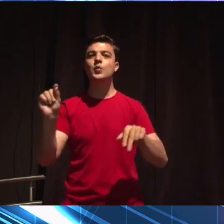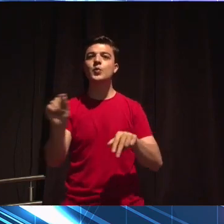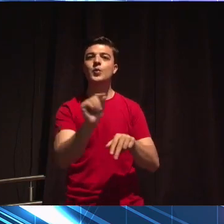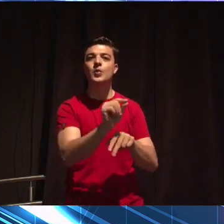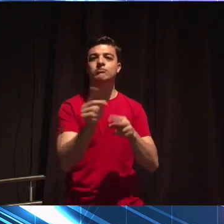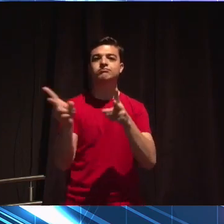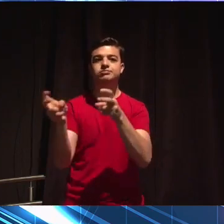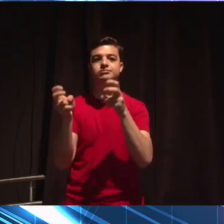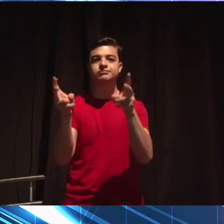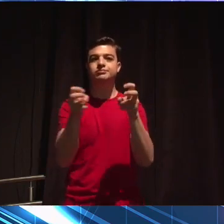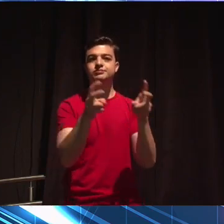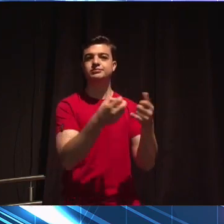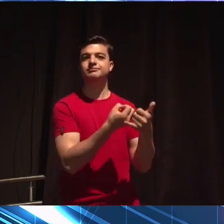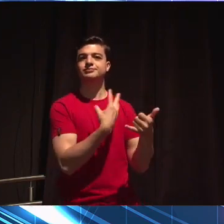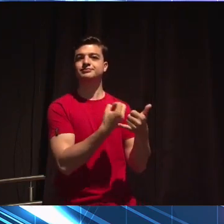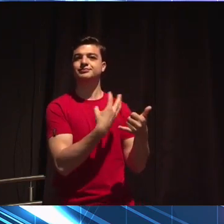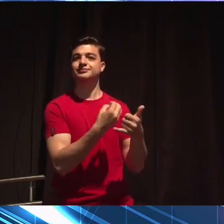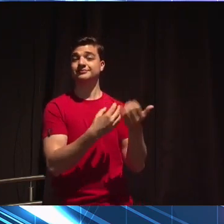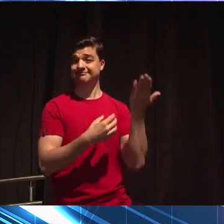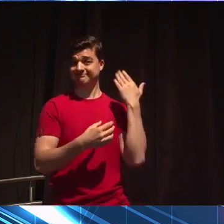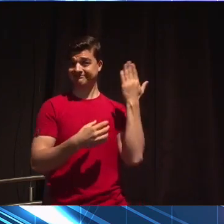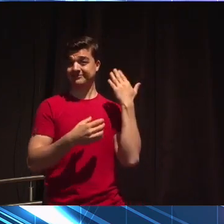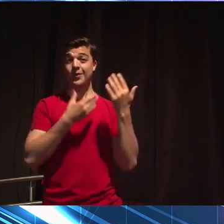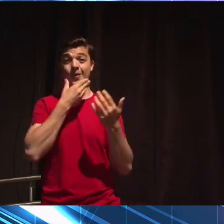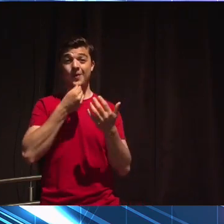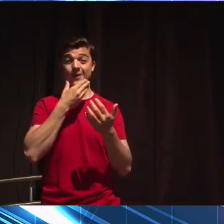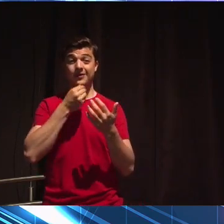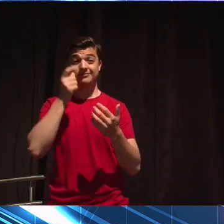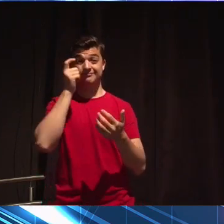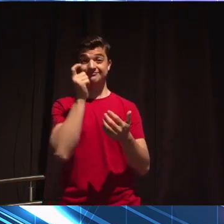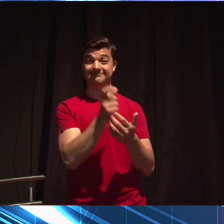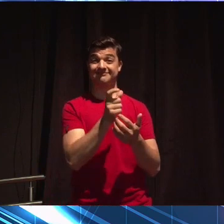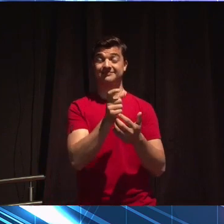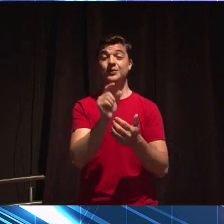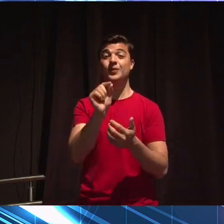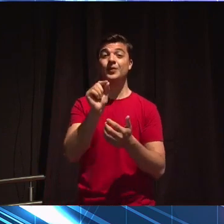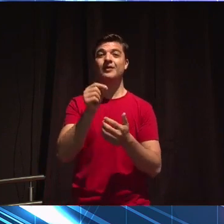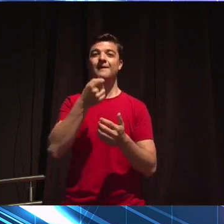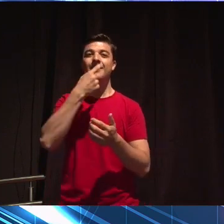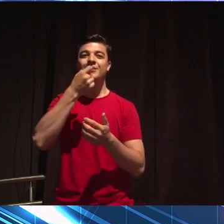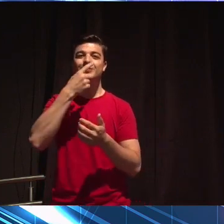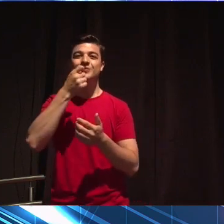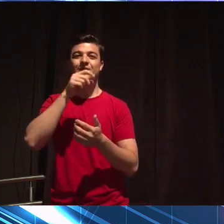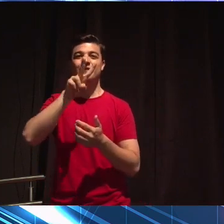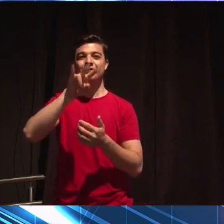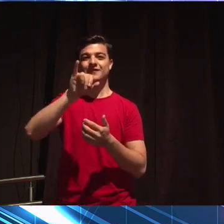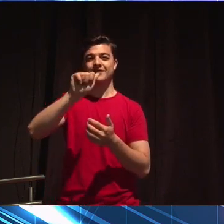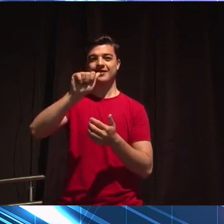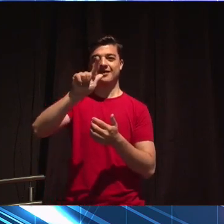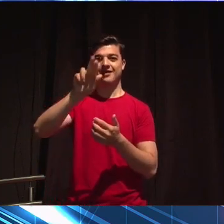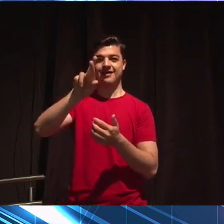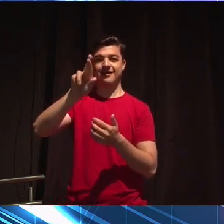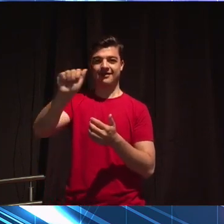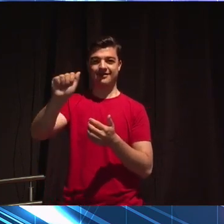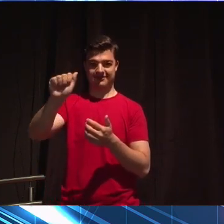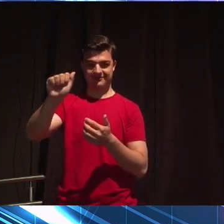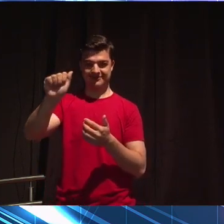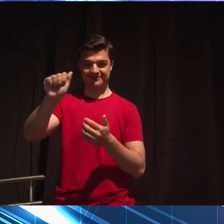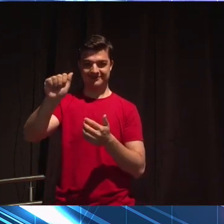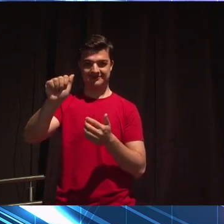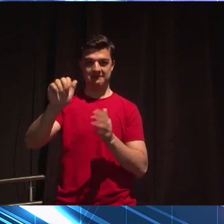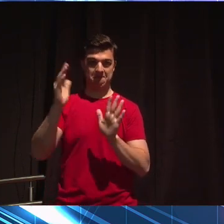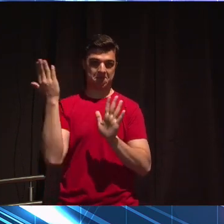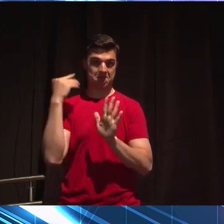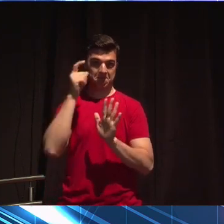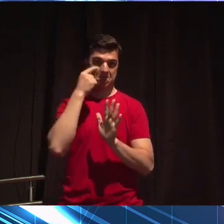passado era propaganda de Viagra, ou ainda, ou ainda alguém da África querendo mandar dinheiro e está procurando